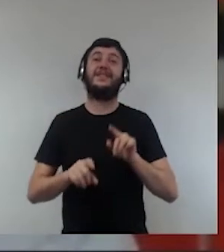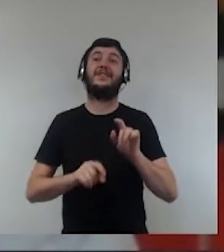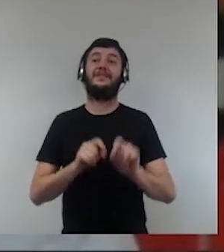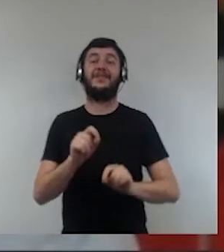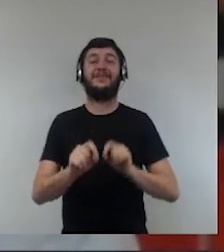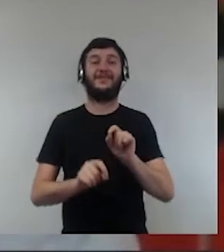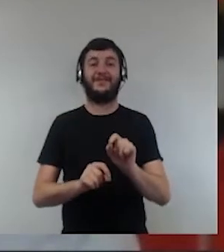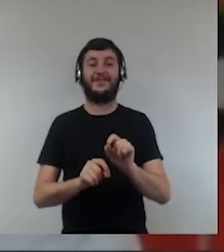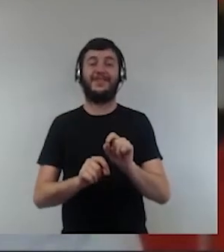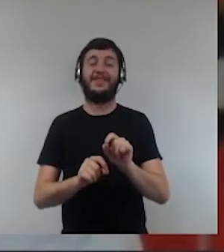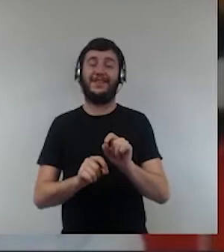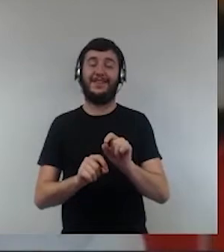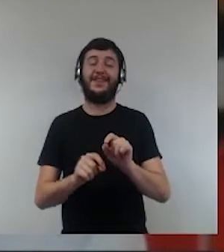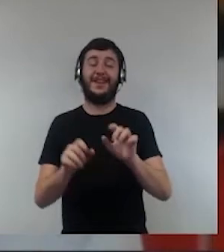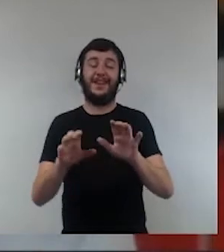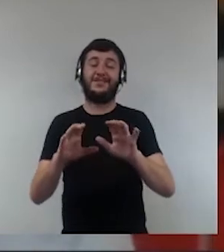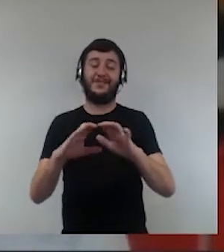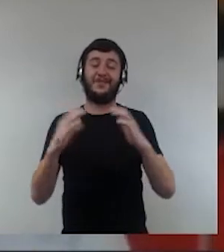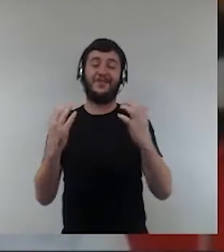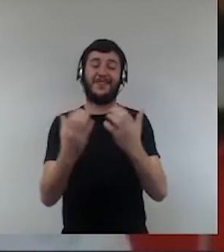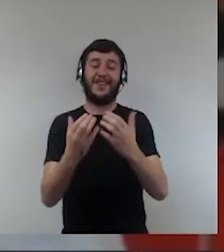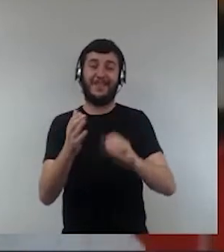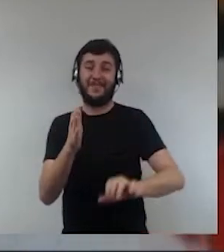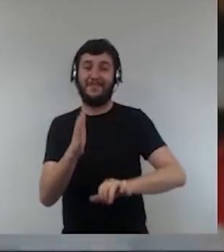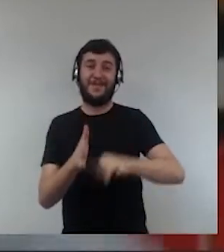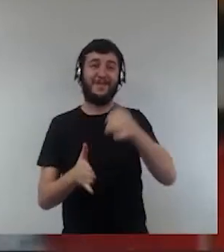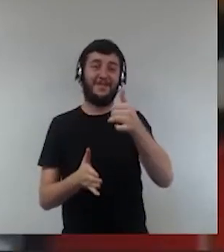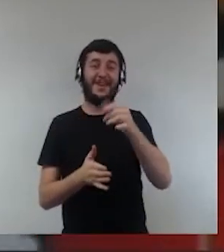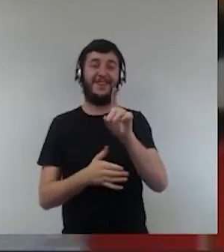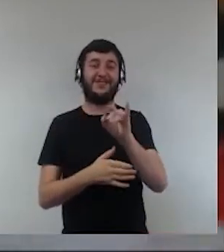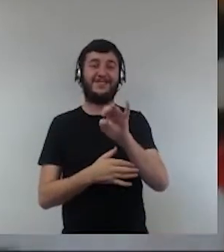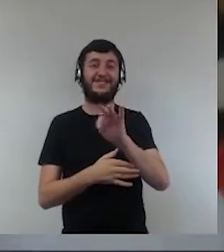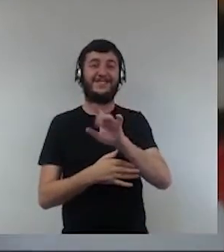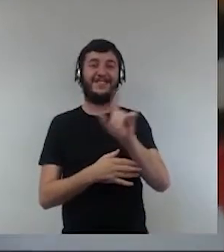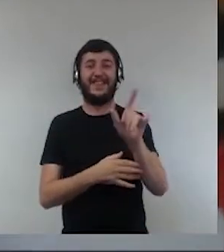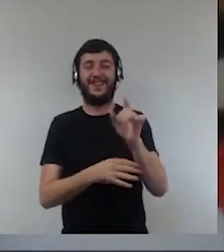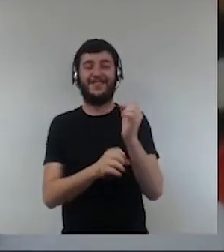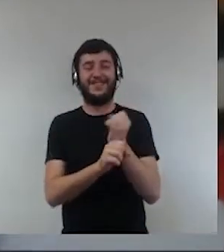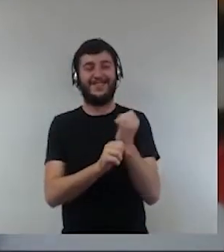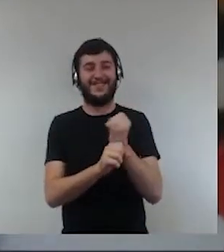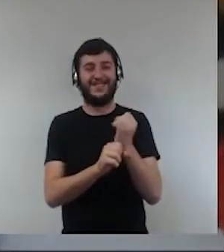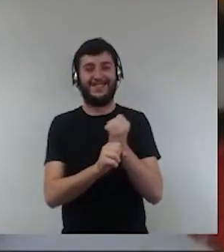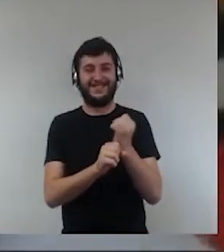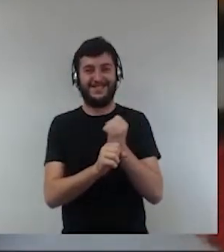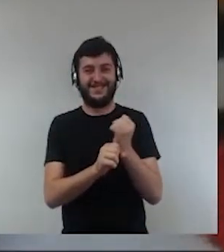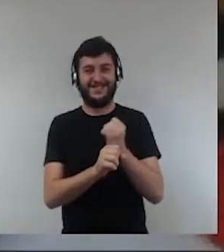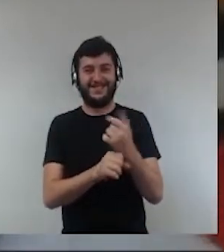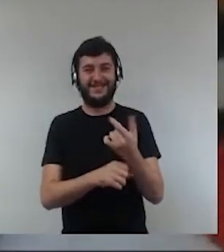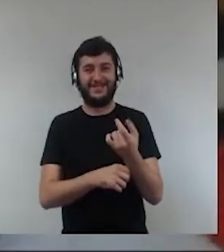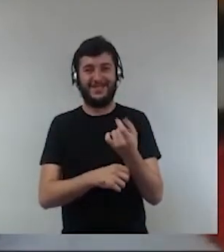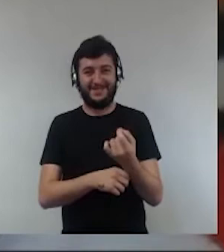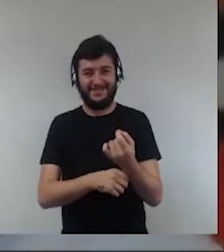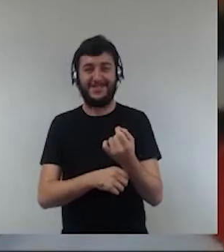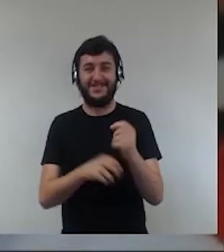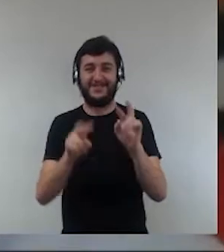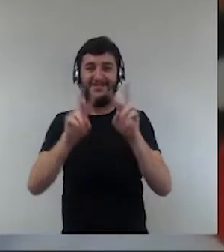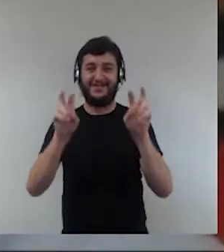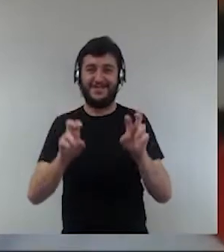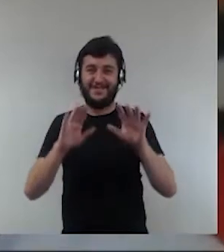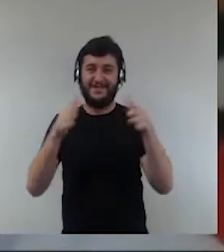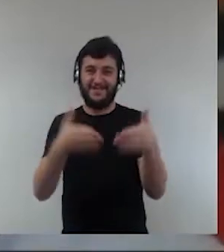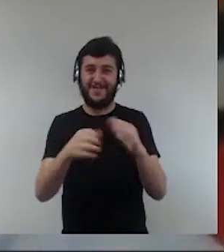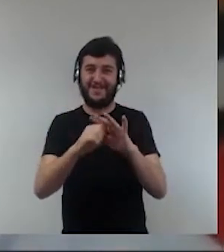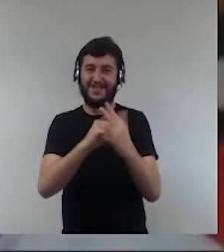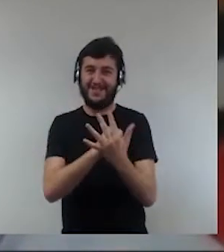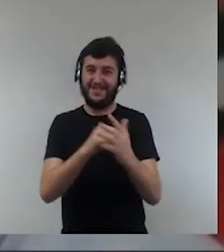ao primeiro Congresso Digital Covid-19, né? E esse painel que nós apresentaremos agora para vocês, ele